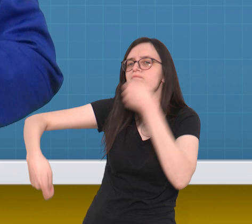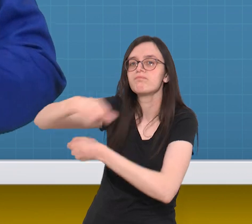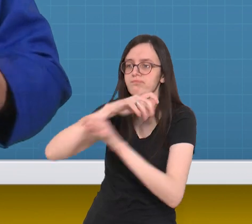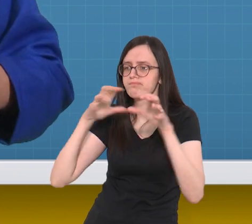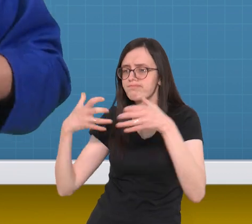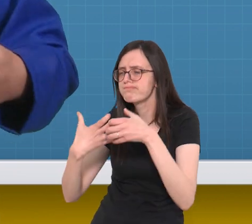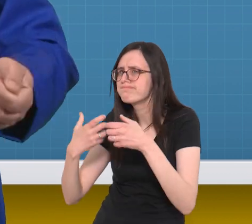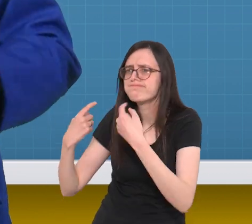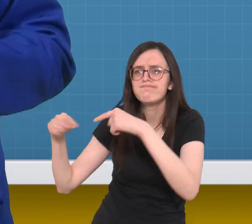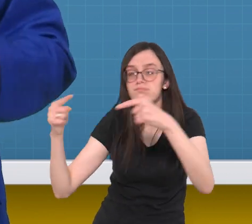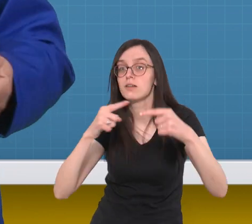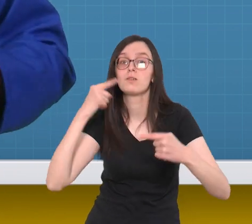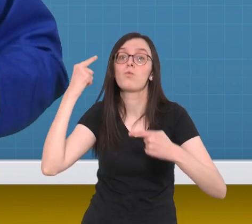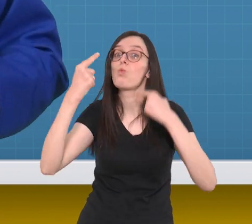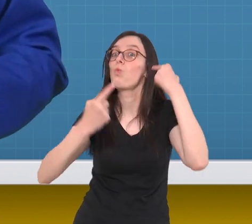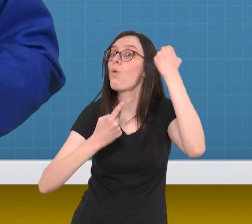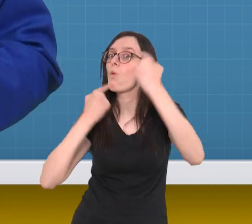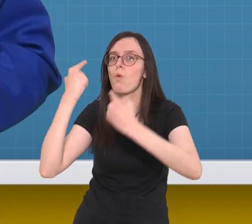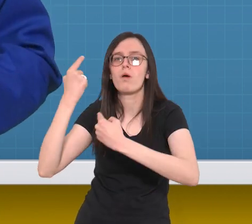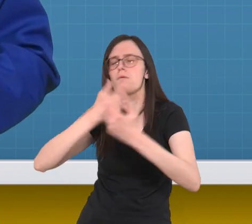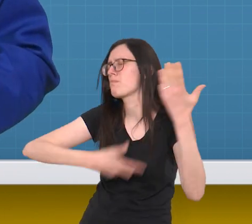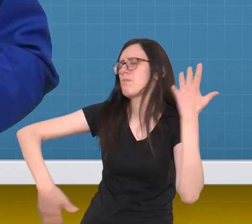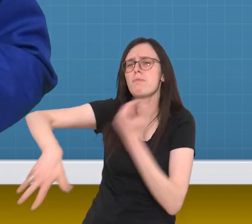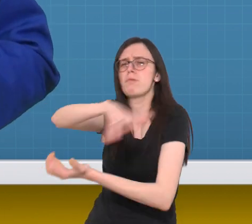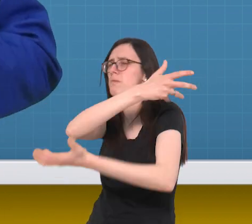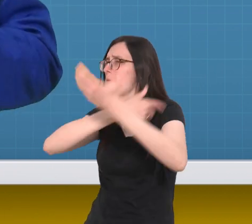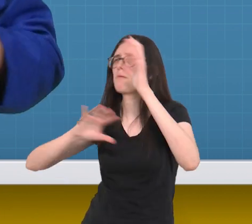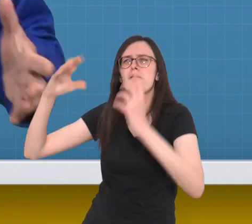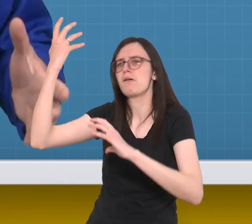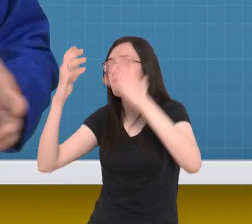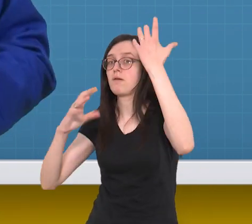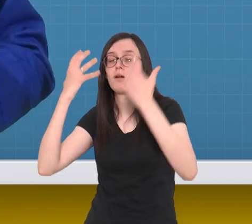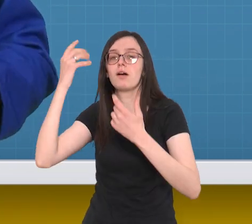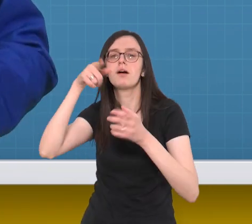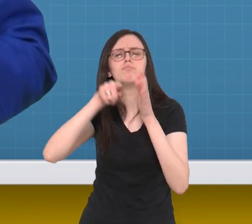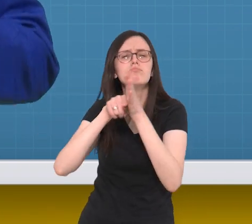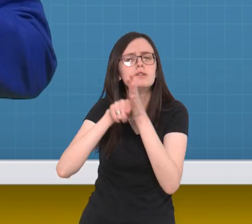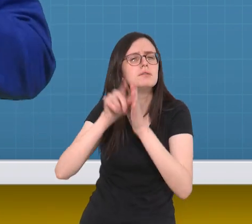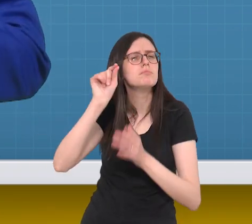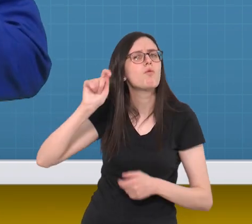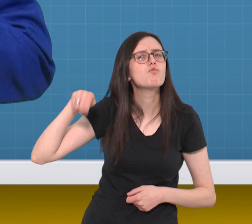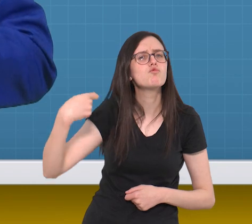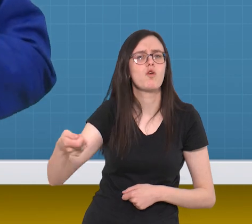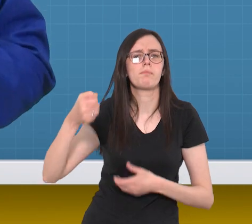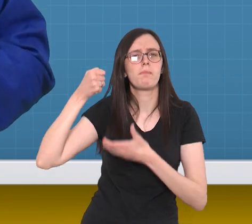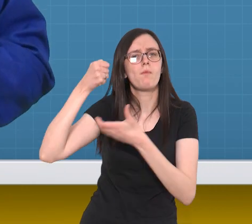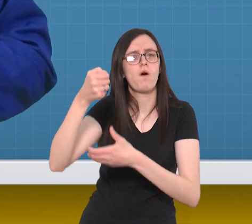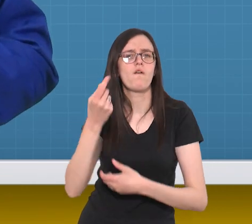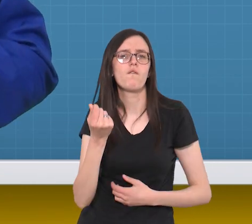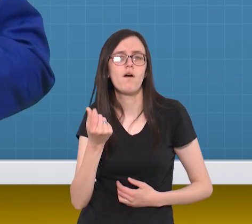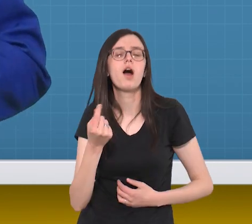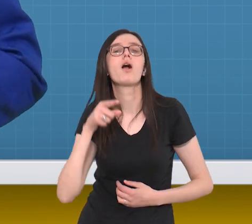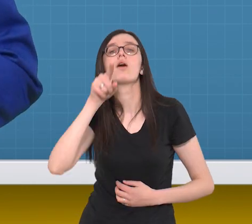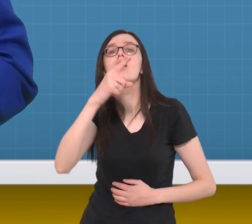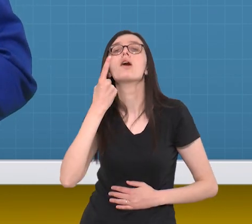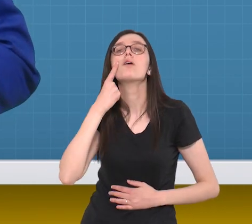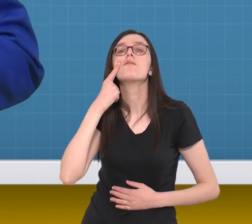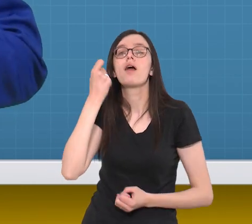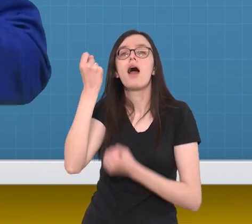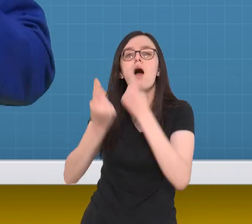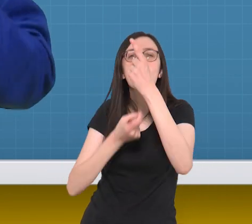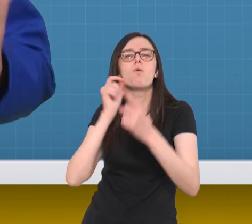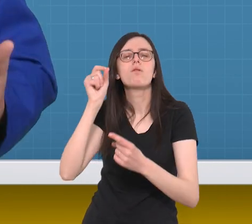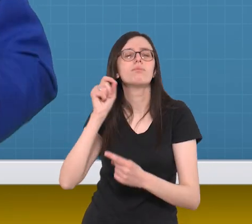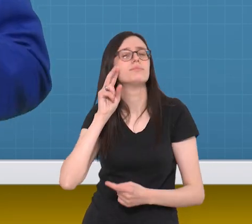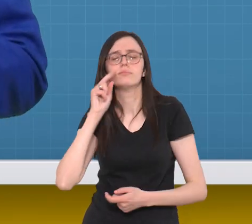da bolsa onde existe a negociação. É uma loucura, isso é uma loucura. Pesquise um pouquinho sobre bolsa de valores,